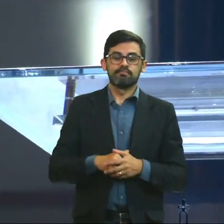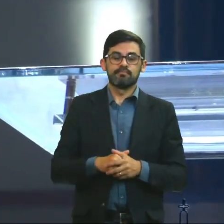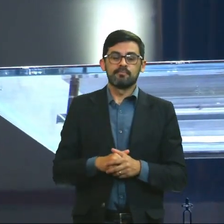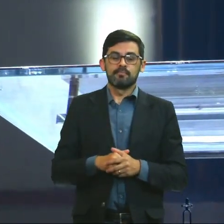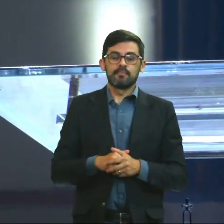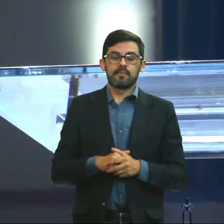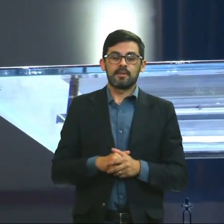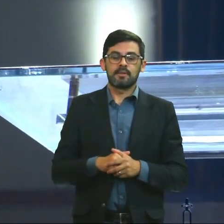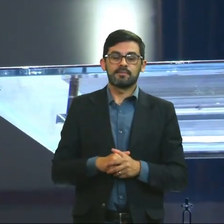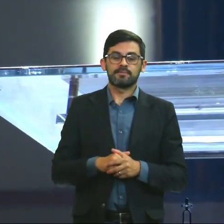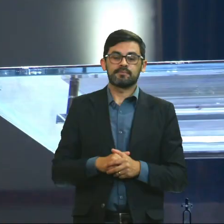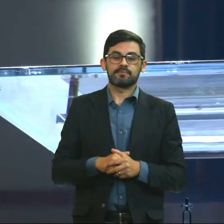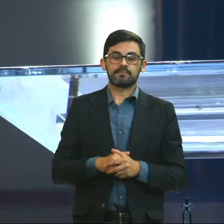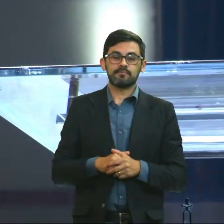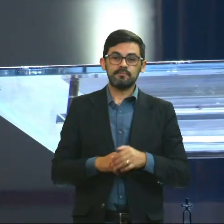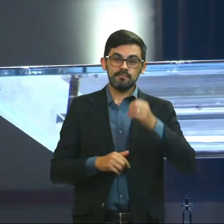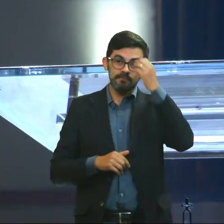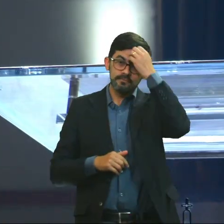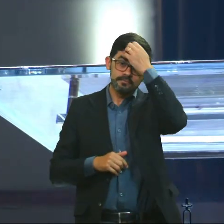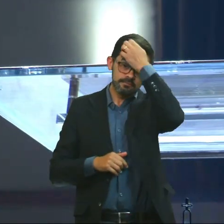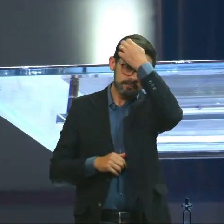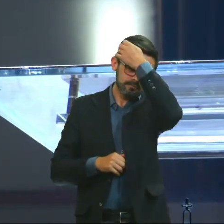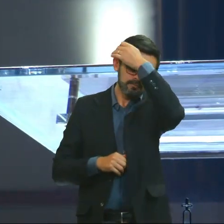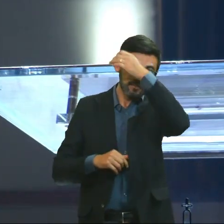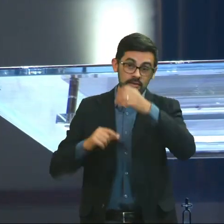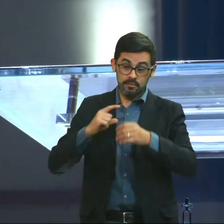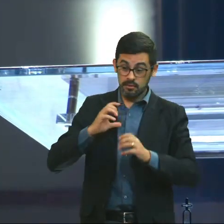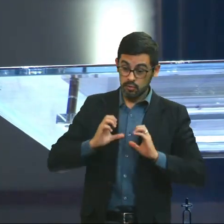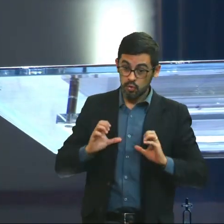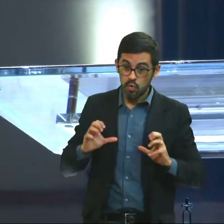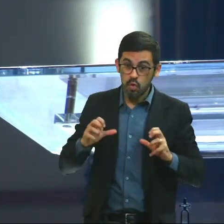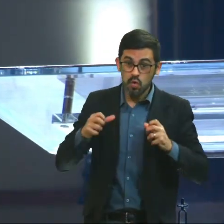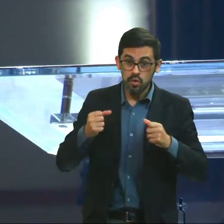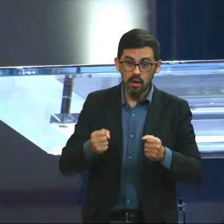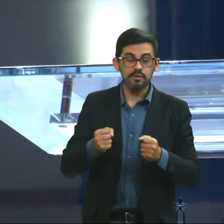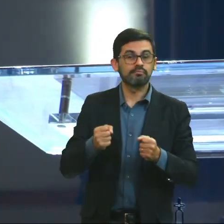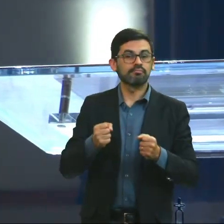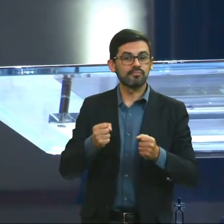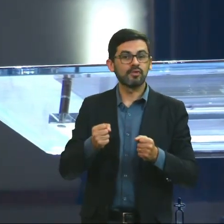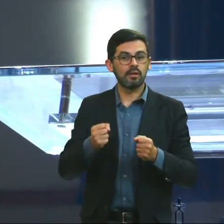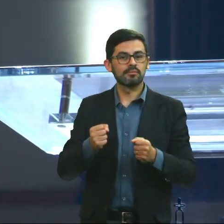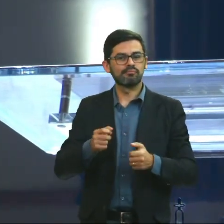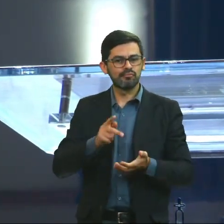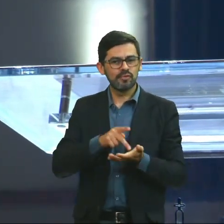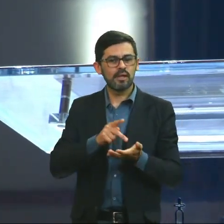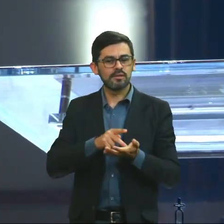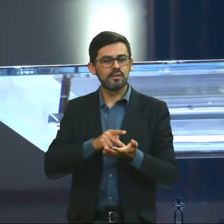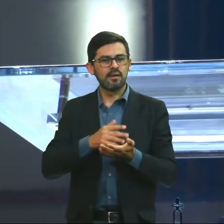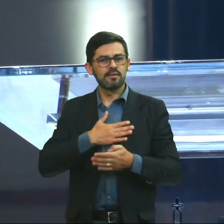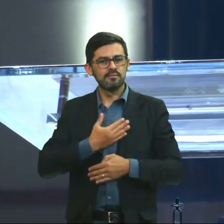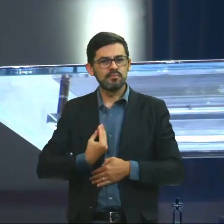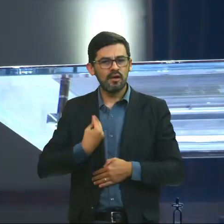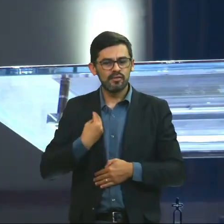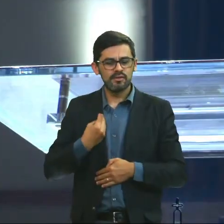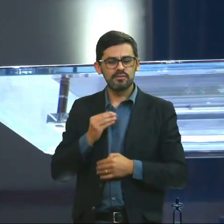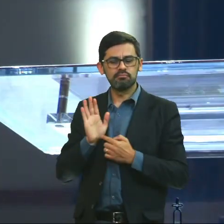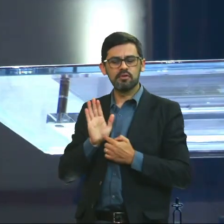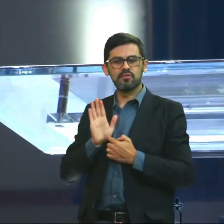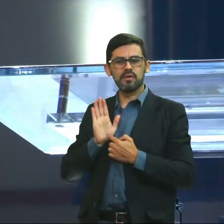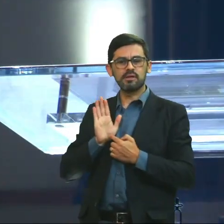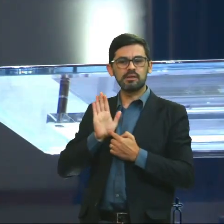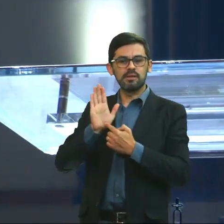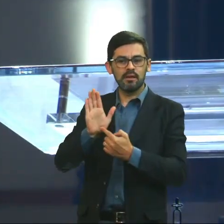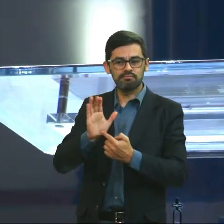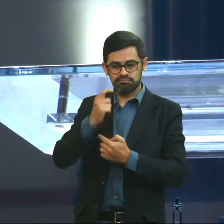divido mais da minha vida. Eu tenho coragem de abrir mais, me abrir mais, de revelar mais sobre